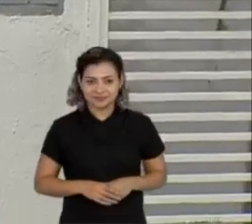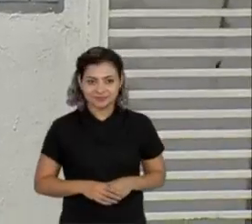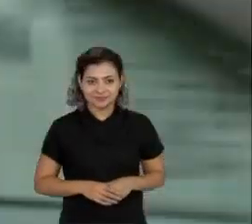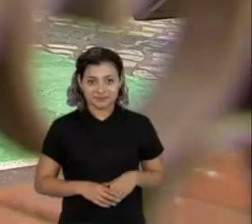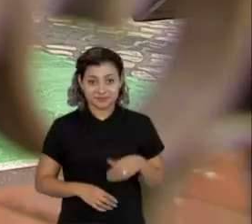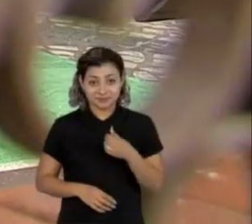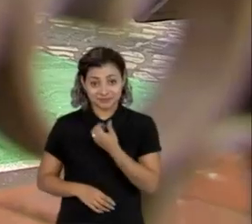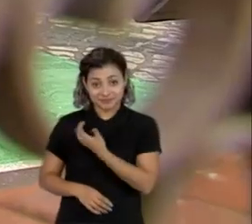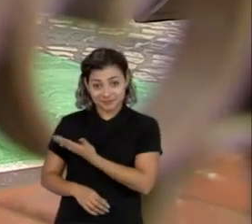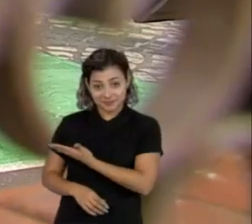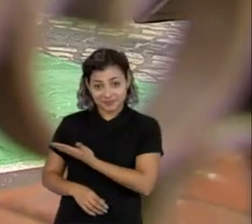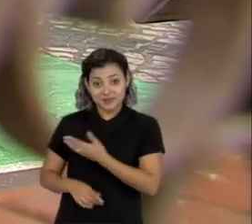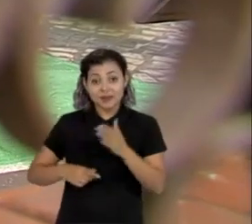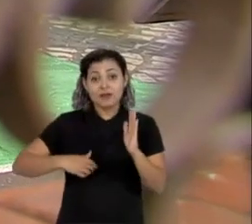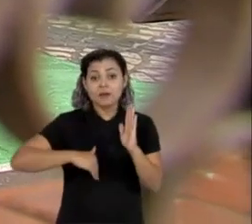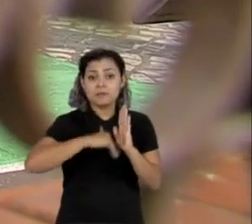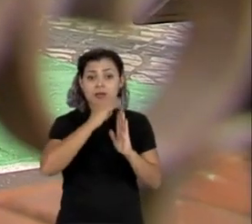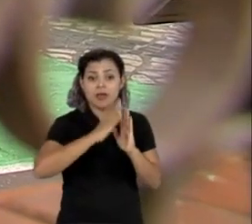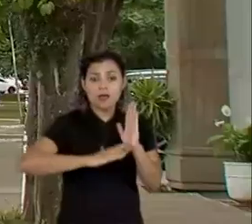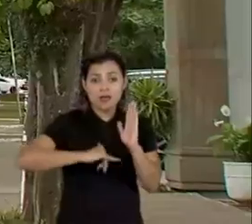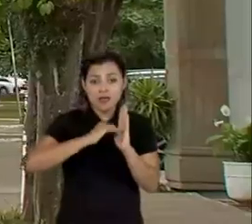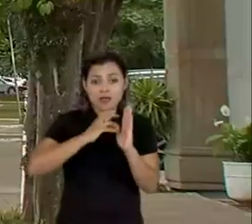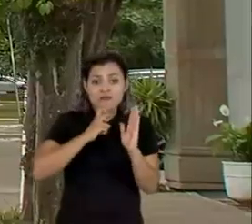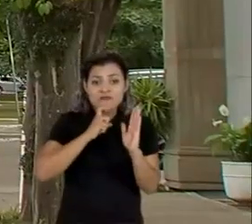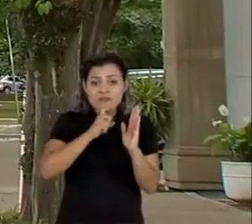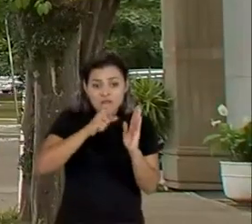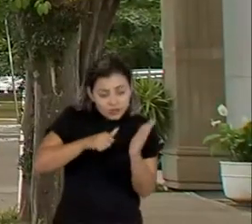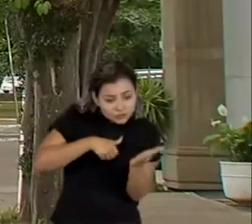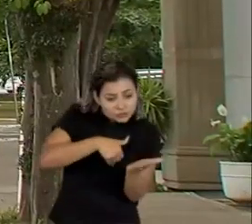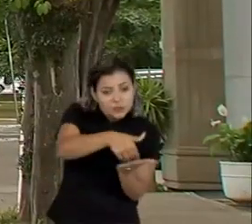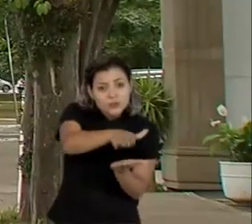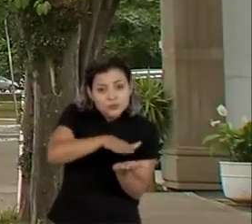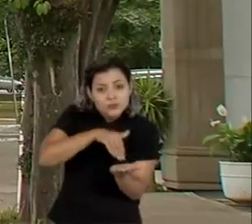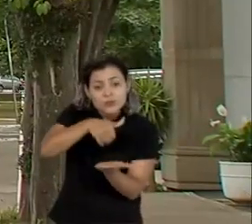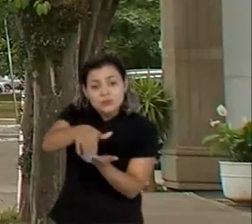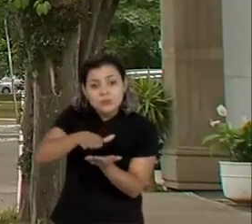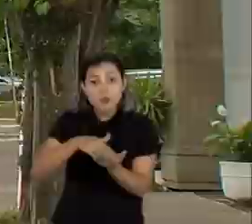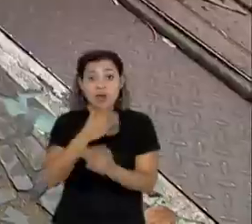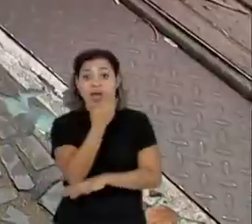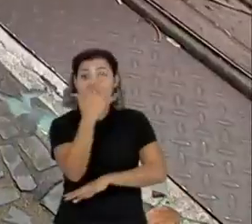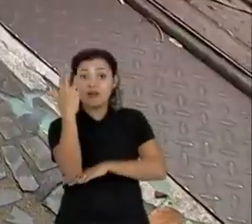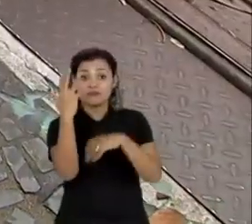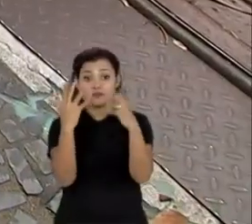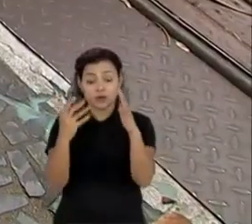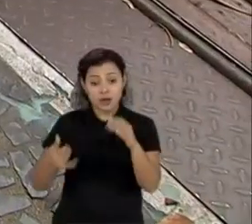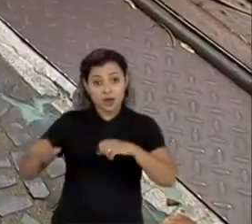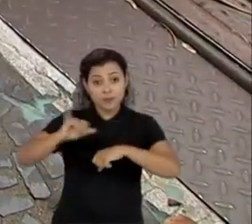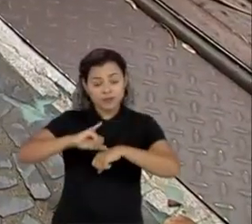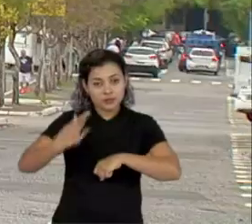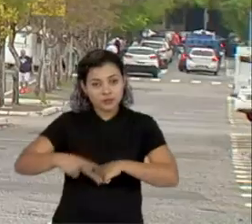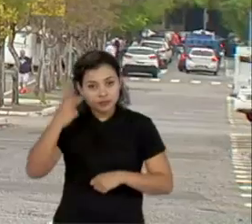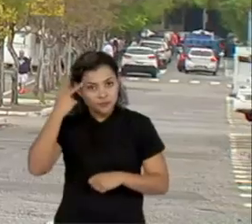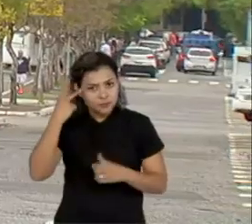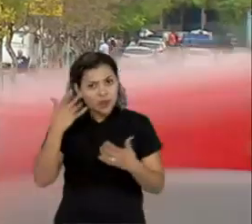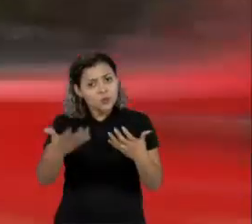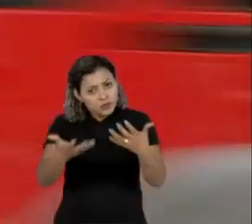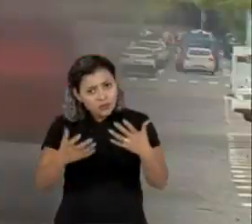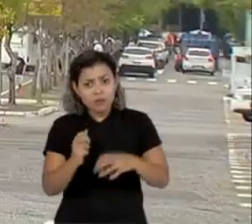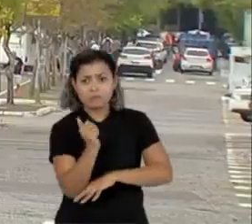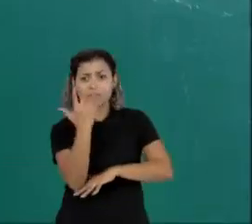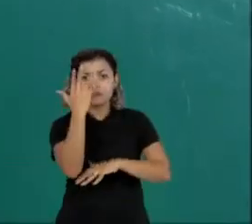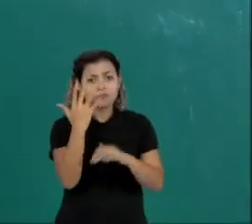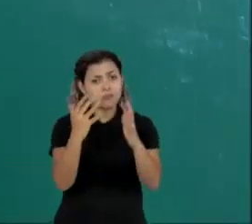Guto Lacaz pinta canteiros virtuais para pedir que as árvores da capital paulista tenham espaço para